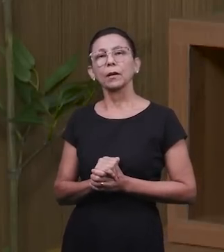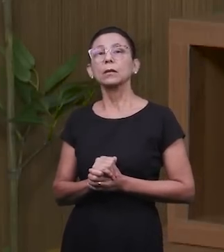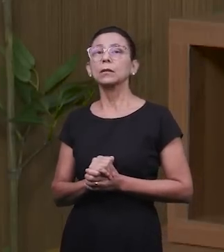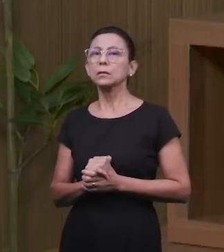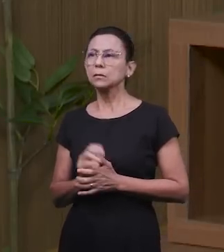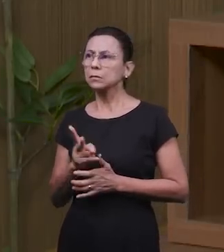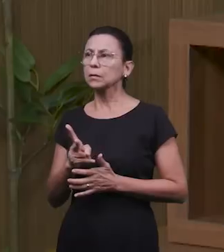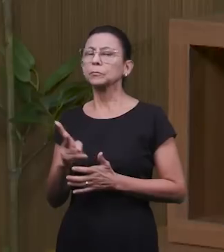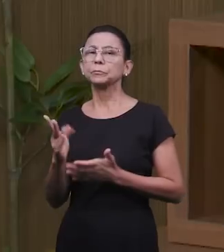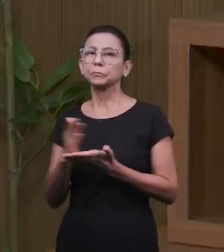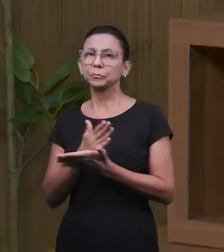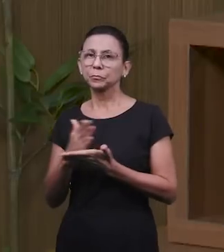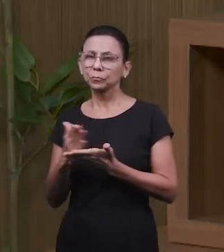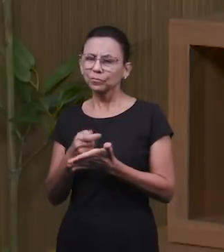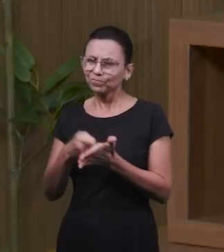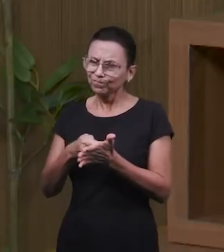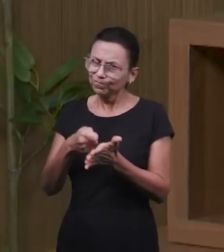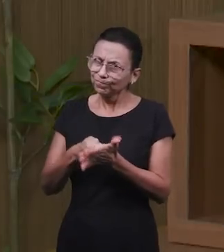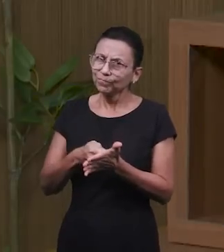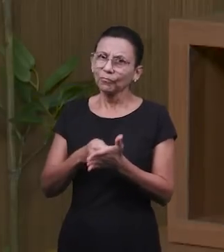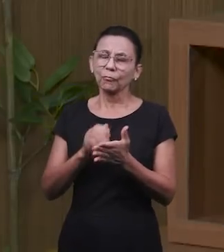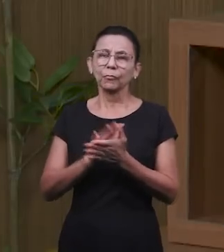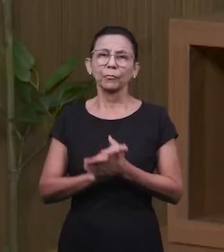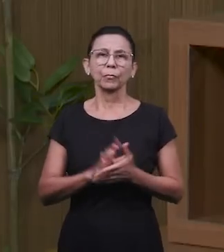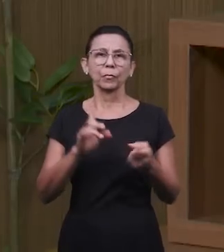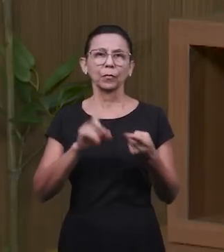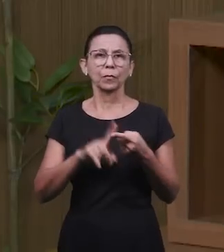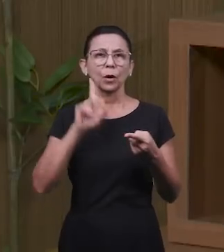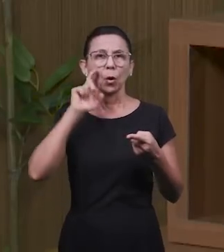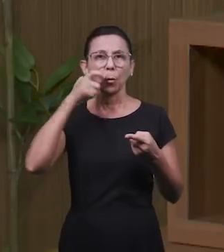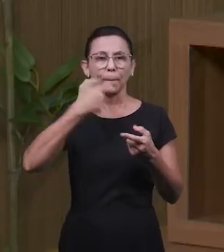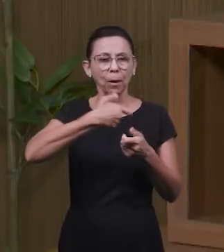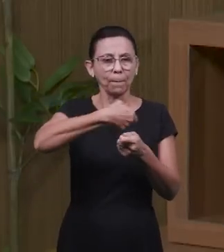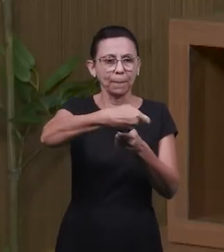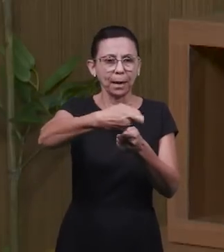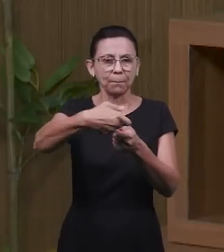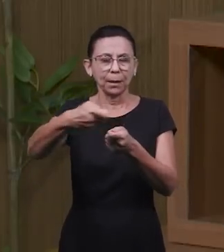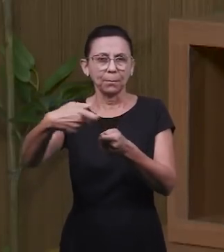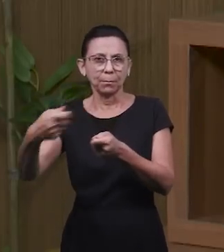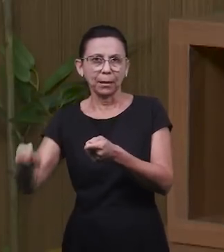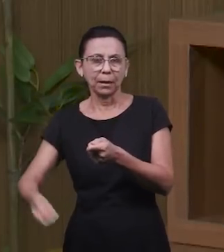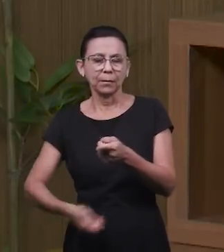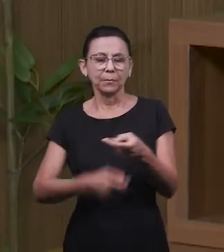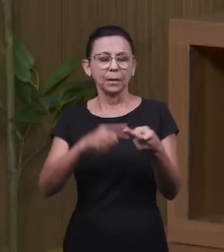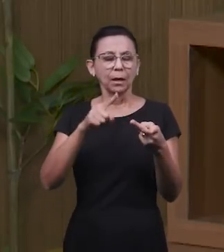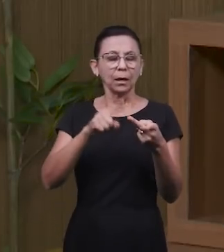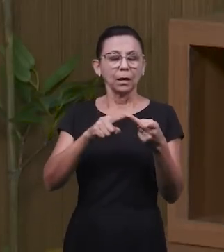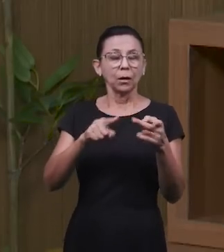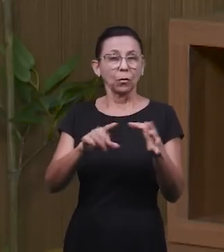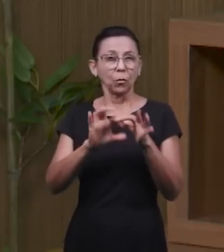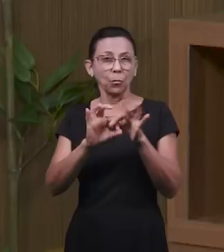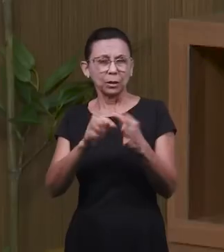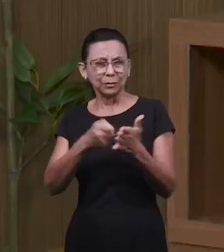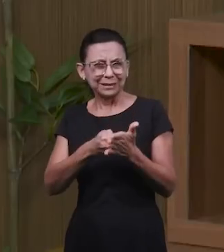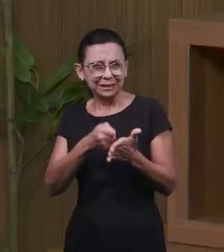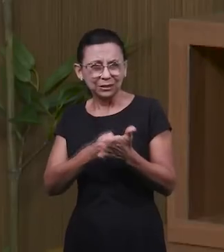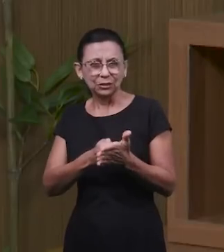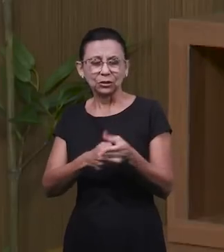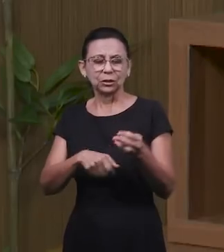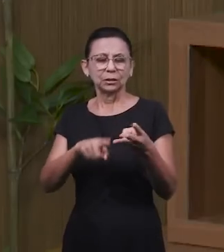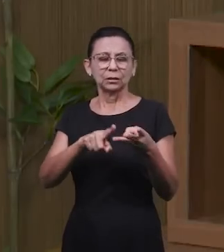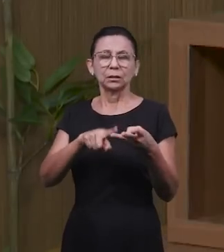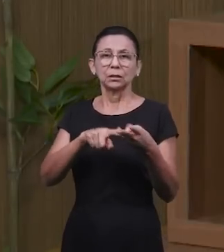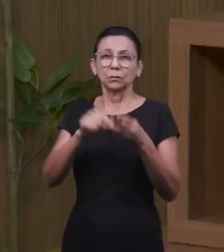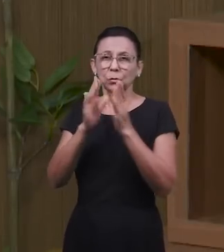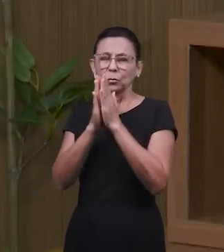das coisas que está aí que ela perseverou no partir do pão, ela perseverou na comunhão, ela perseverou